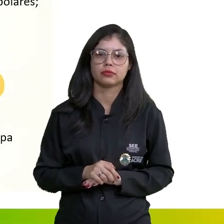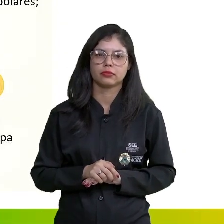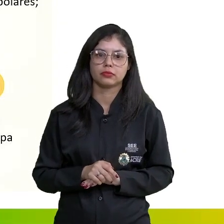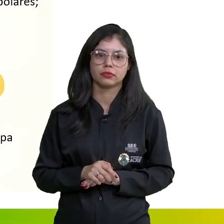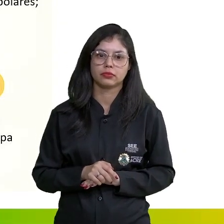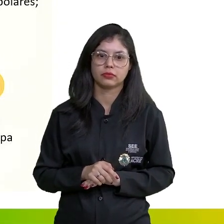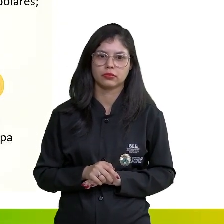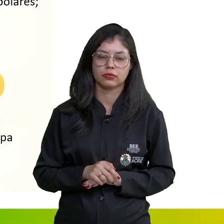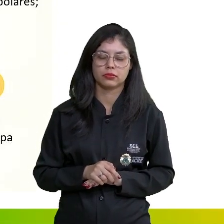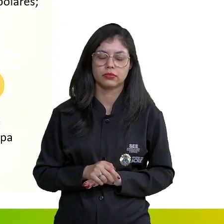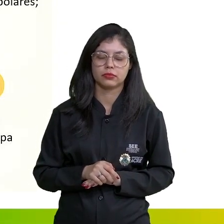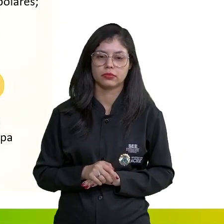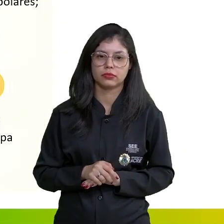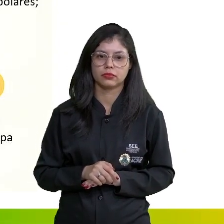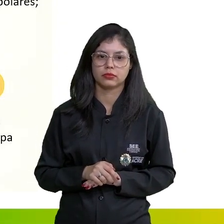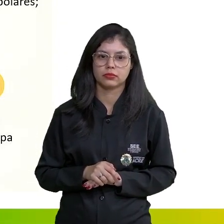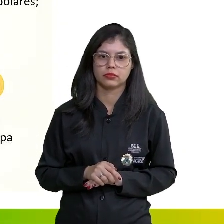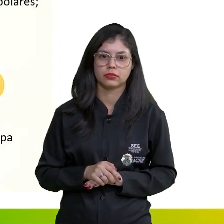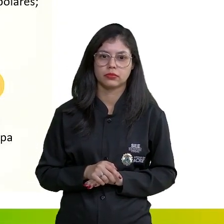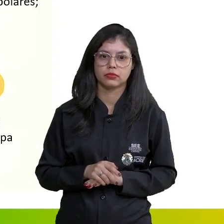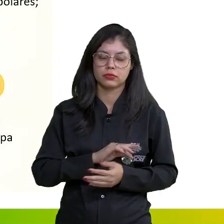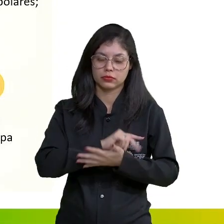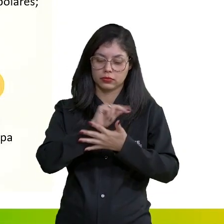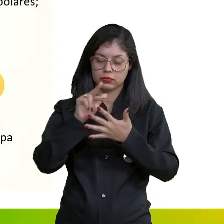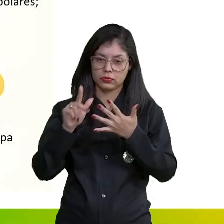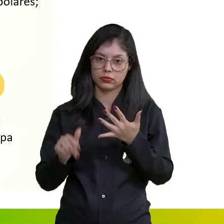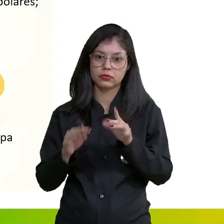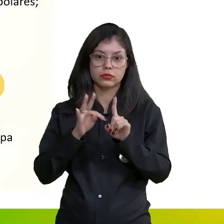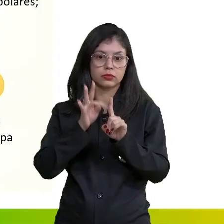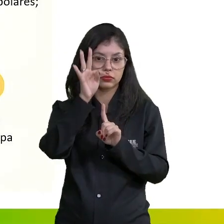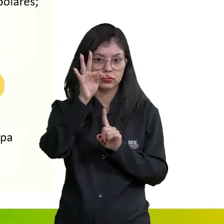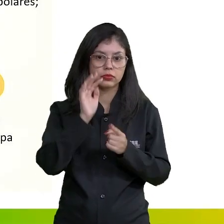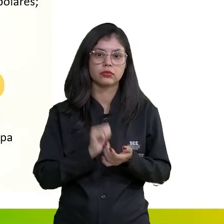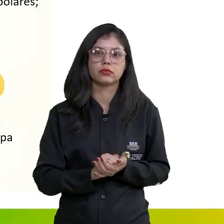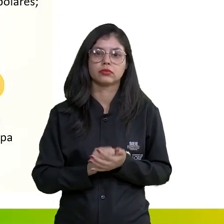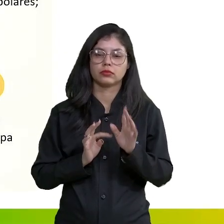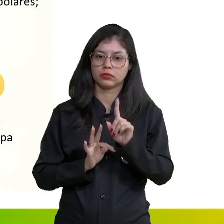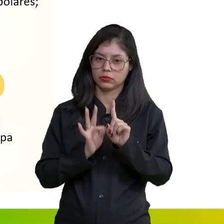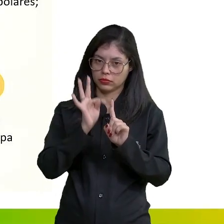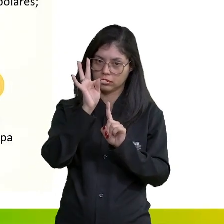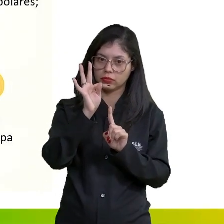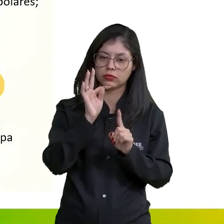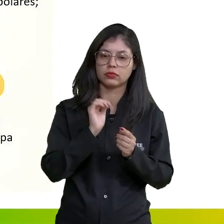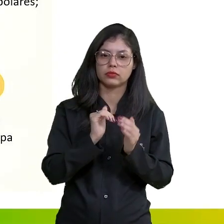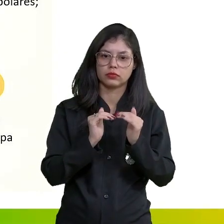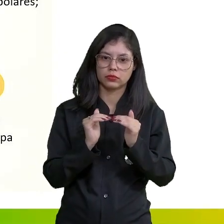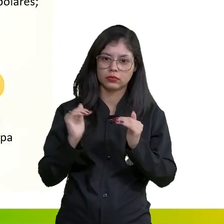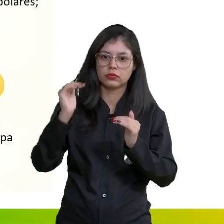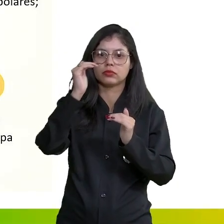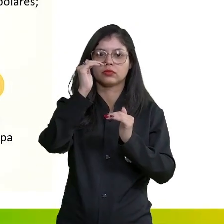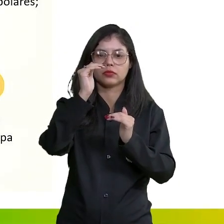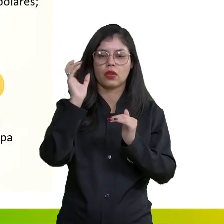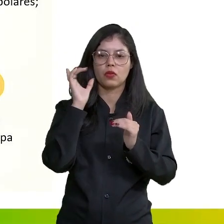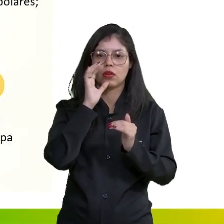Vimos sobre também variáveis termodinâmicas. Temperatura sobe com o acúmulo de